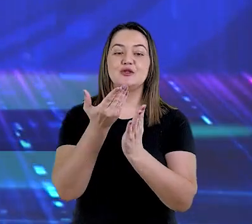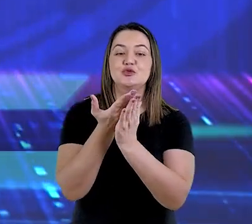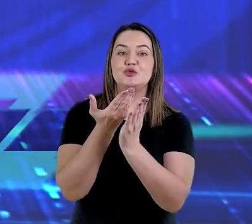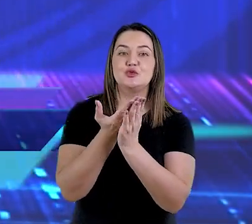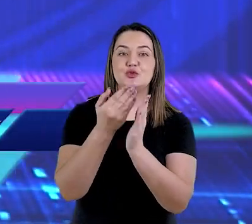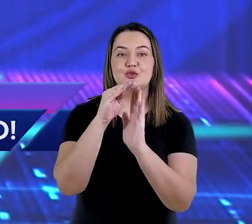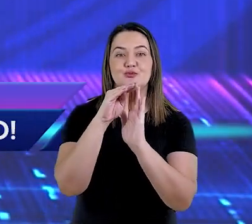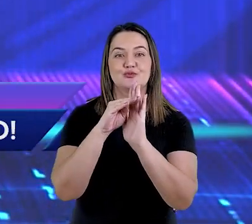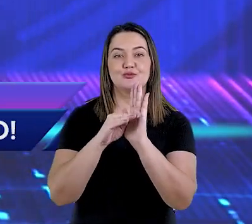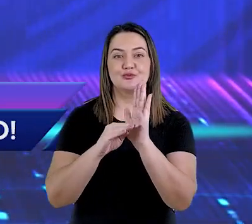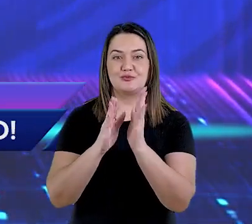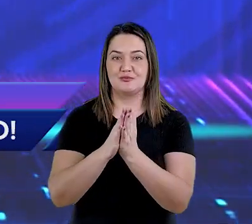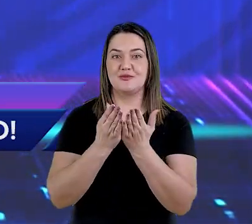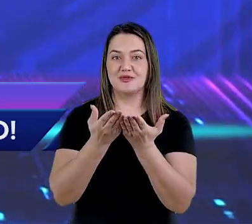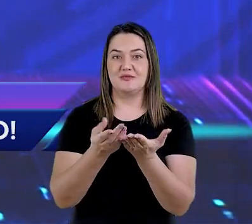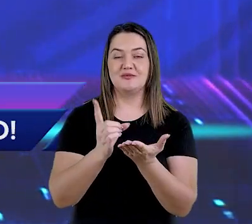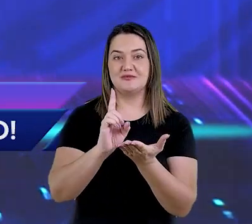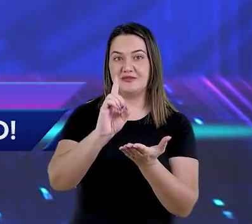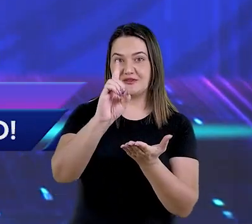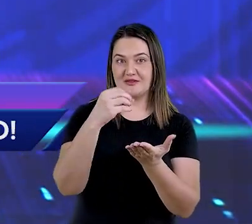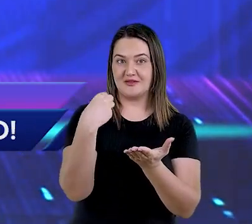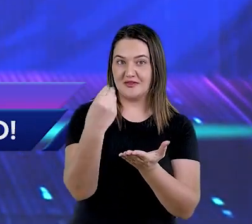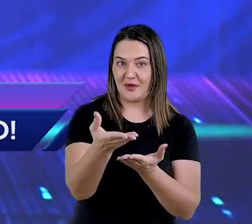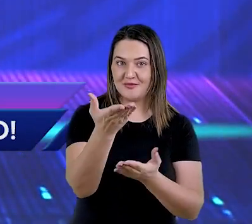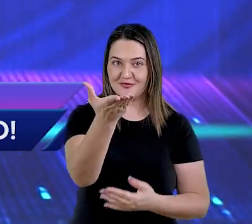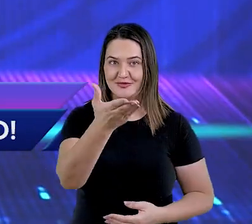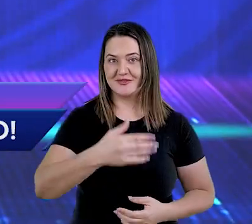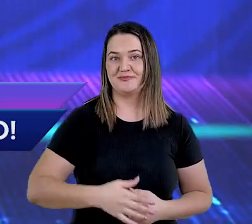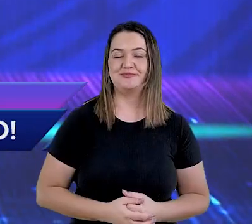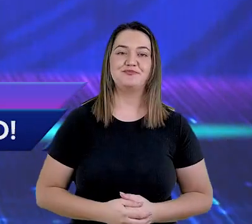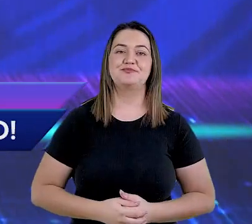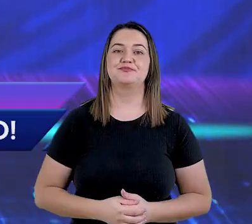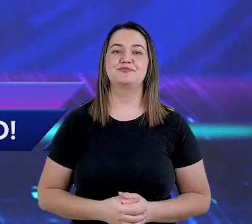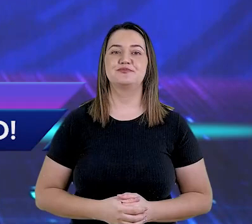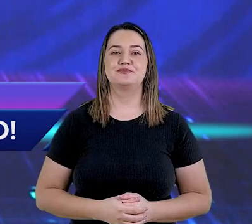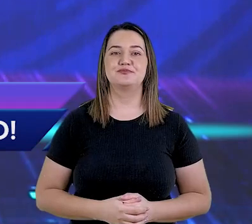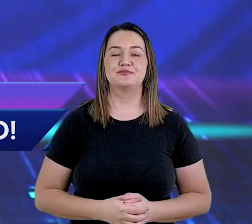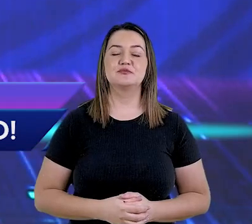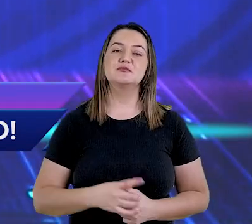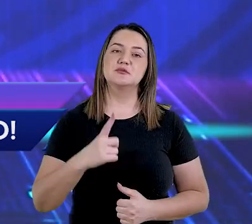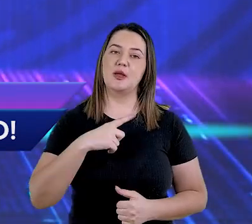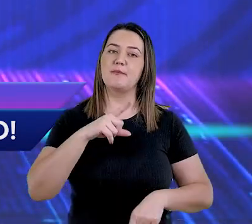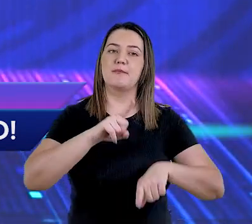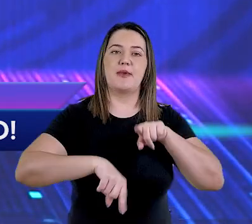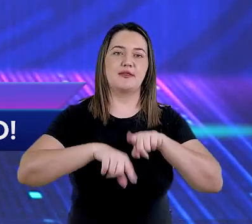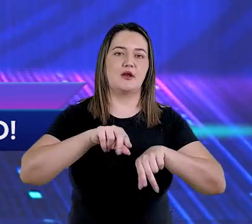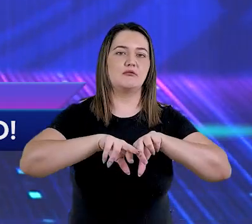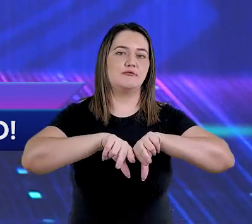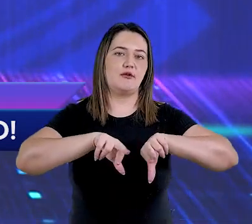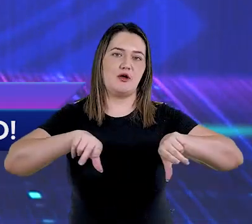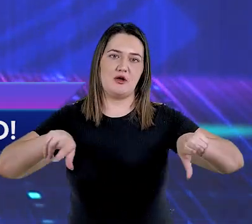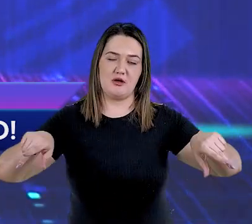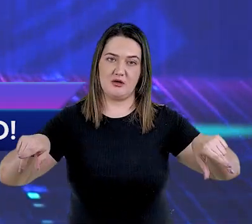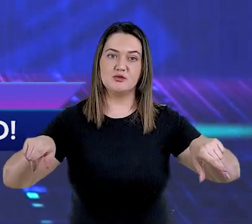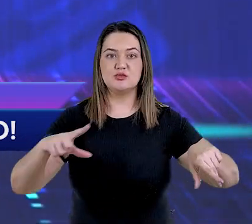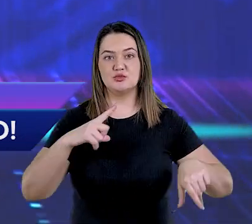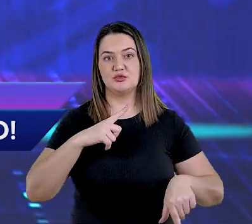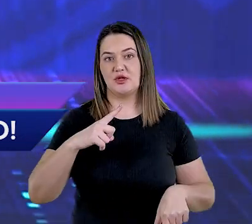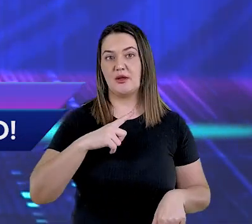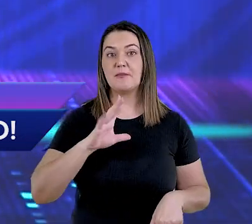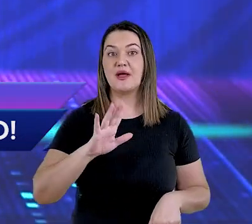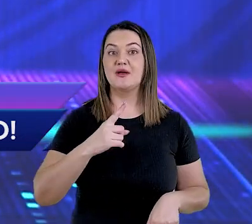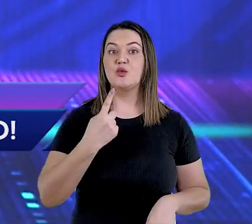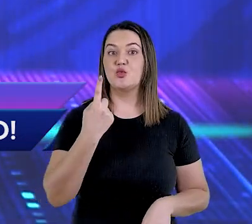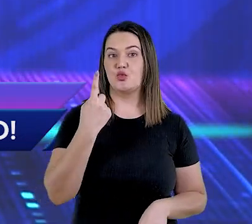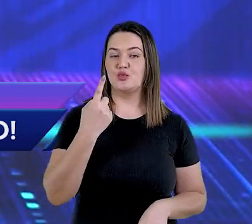maior escola bíblica do mundo, que é a Escola Bíblica aqui da Novo Tempo. Eu quero te apresentar um dos materiais que a Escola Bíblica tem, que é o